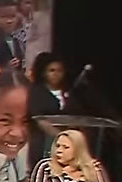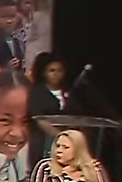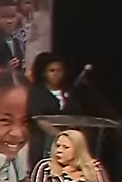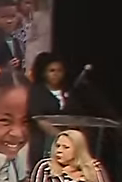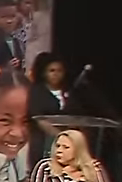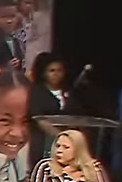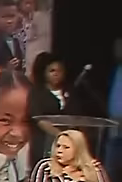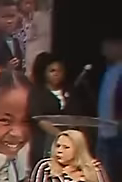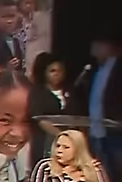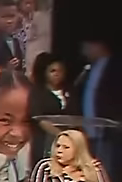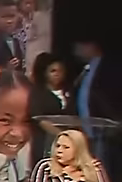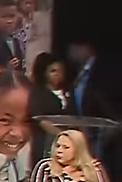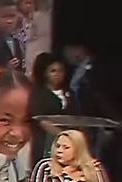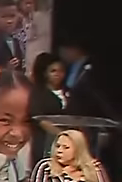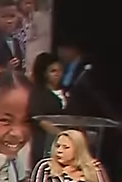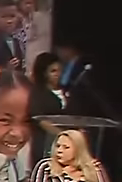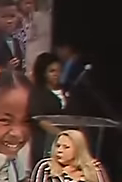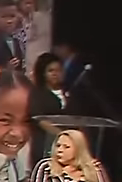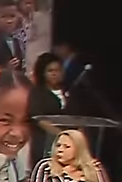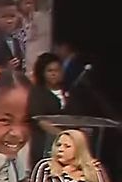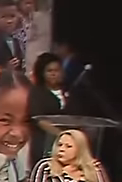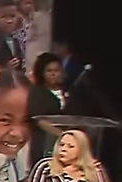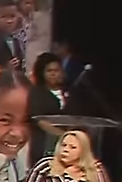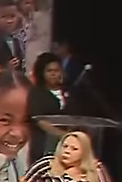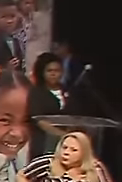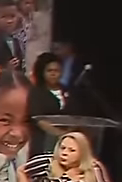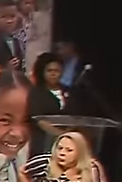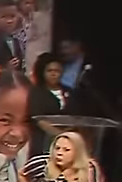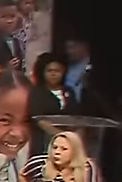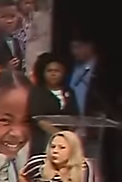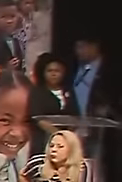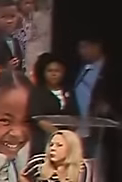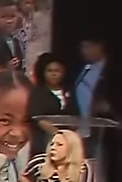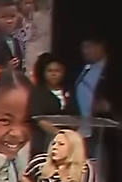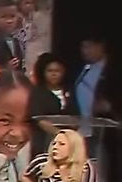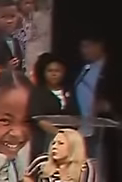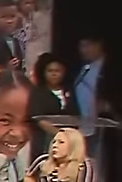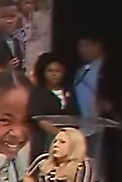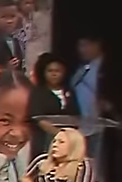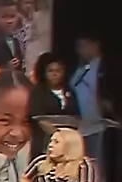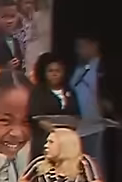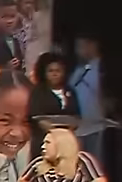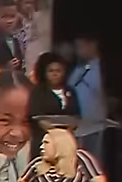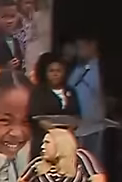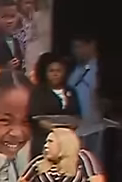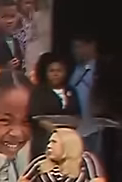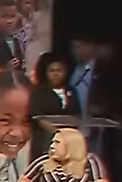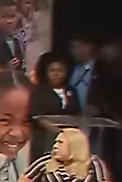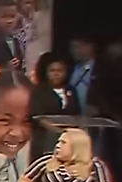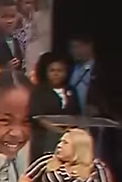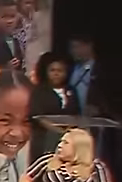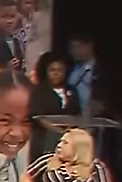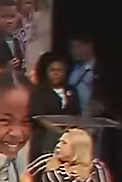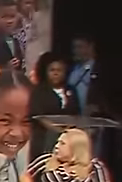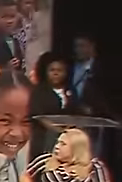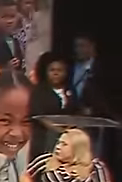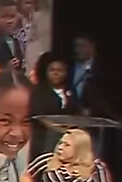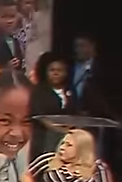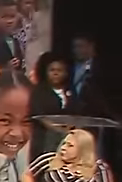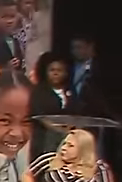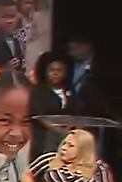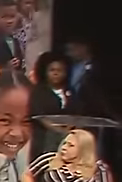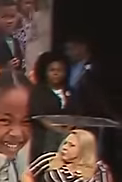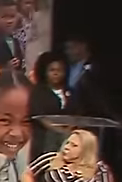fazendo e vai fazer por pela por Alagoas e pelo Brasil Ministro dos Transportes portos e